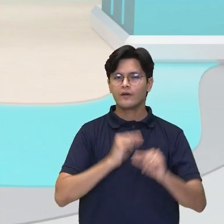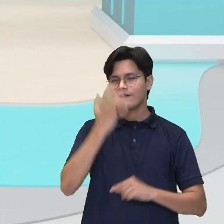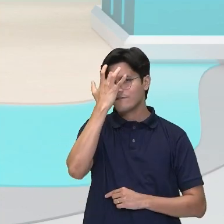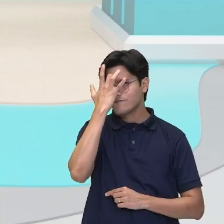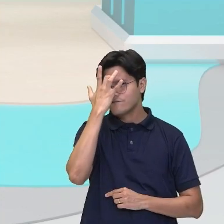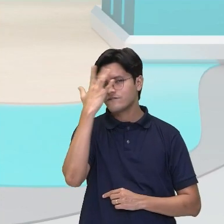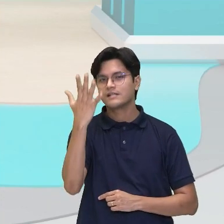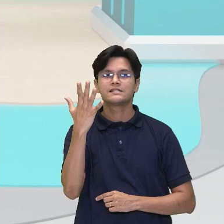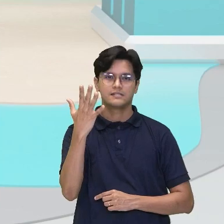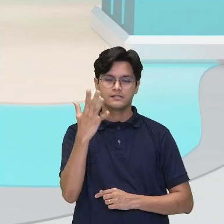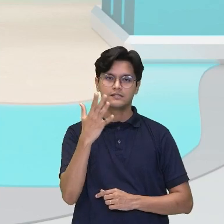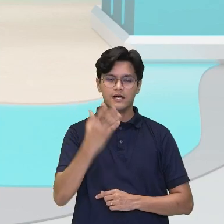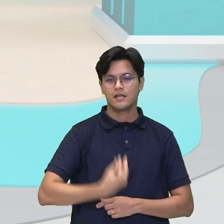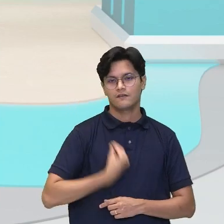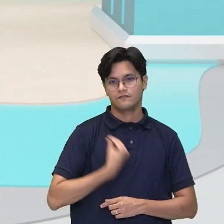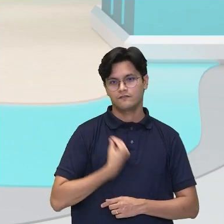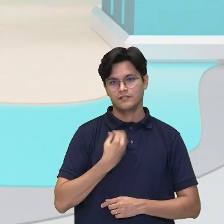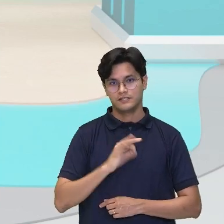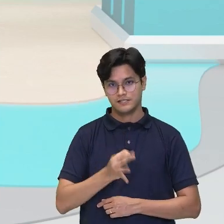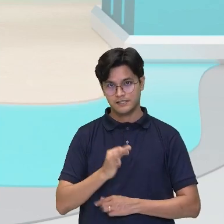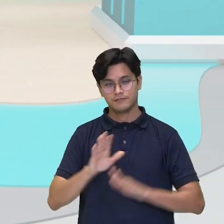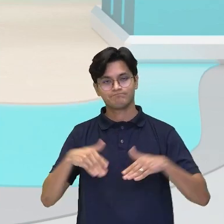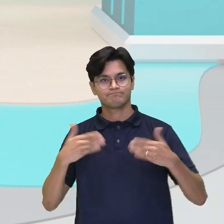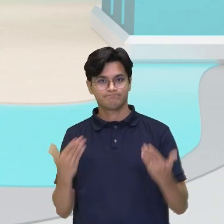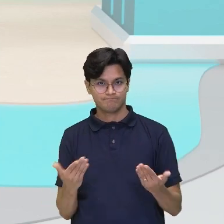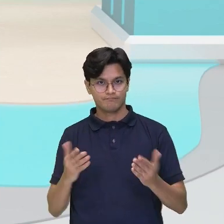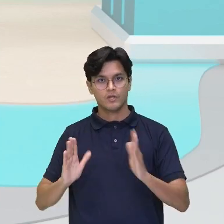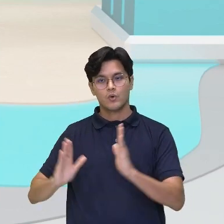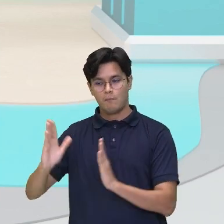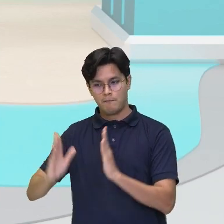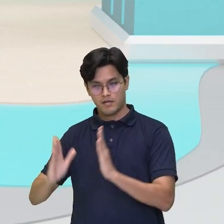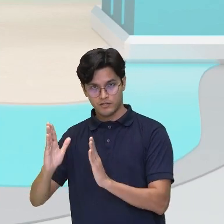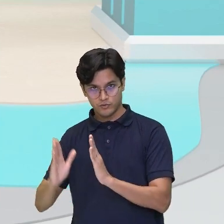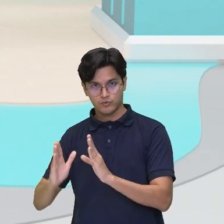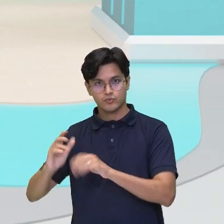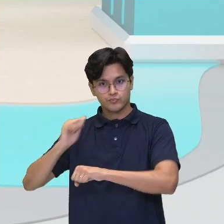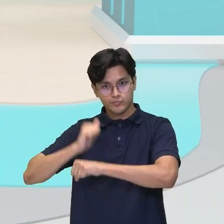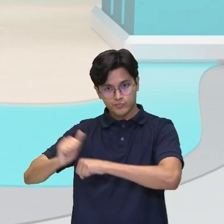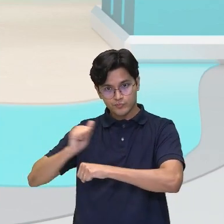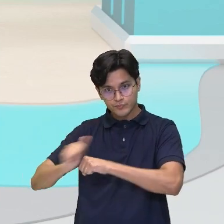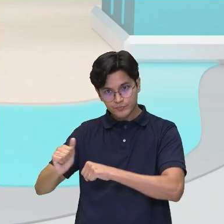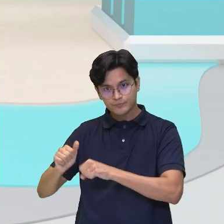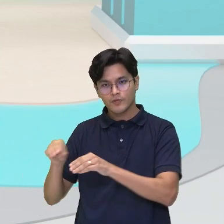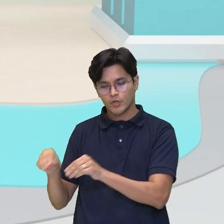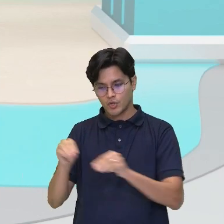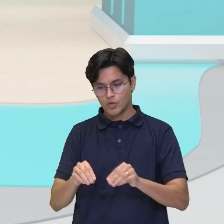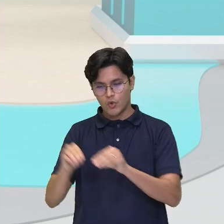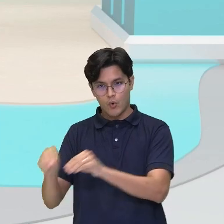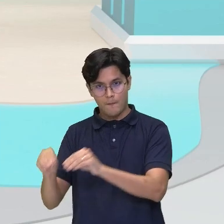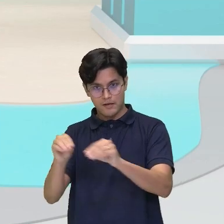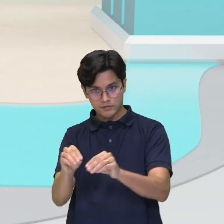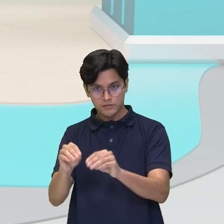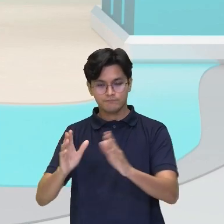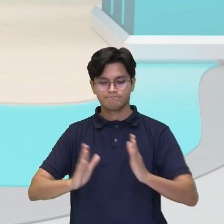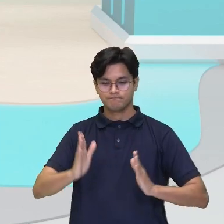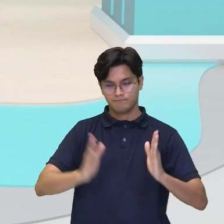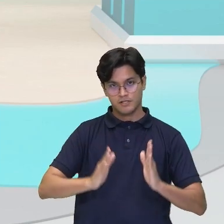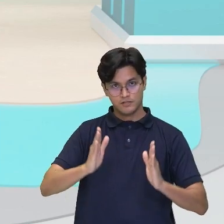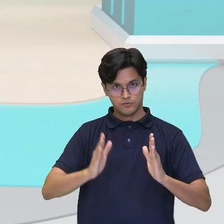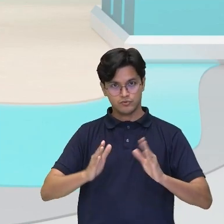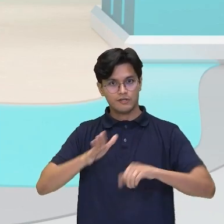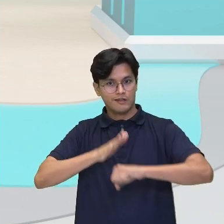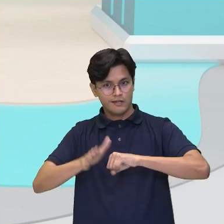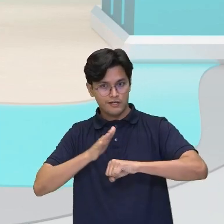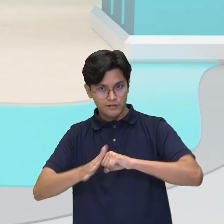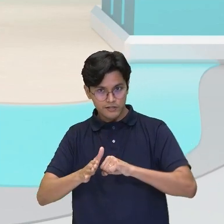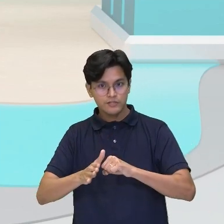facilitar a sua vida. Então, Paleolítico, ele era nômade, Neolítico, ele se torna sedentário, e